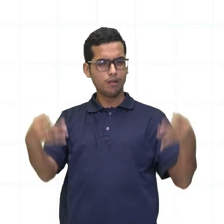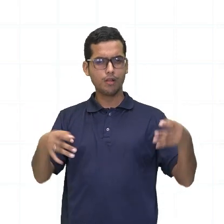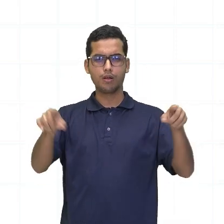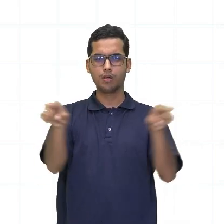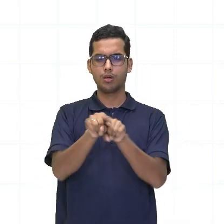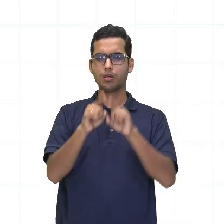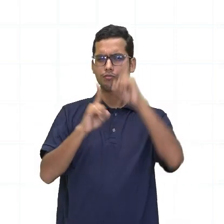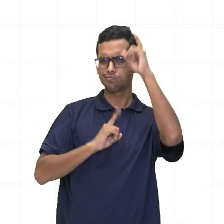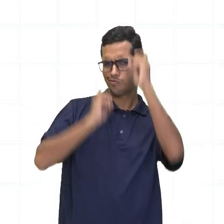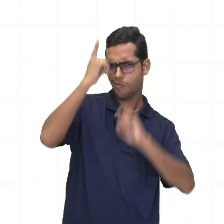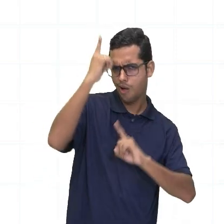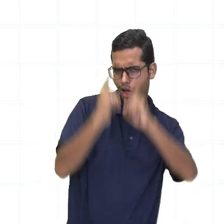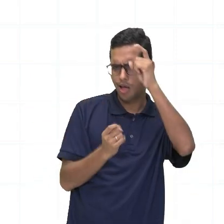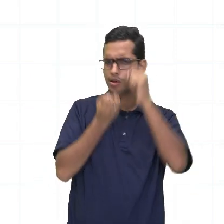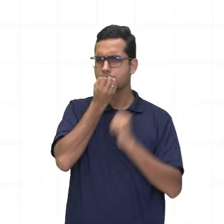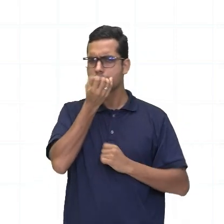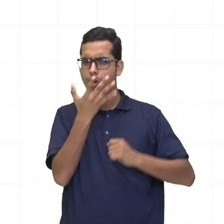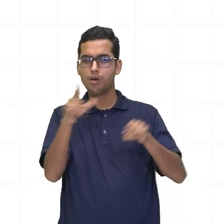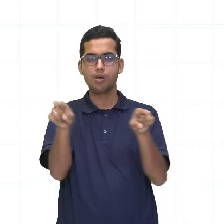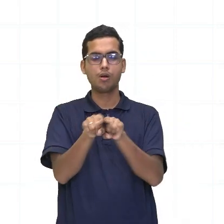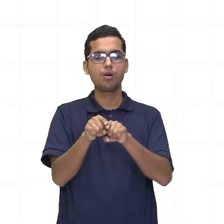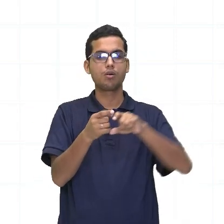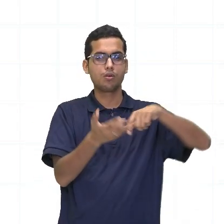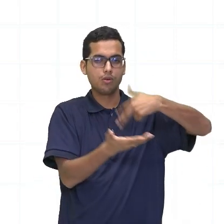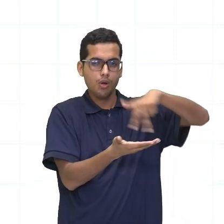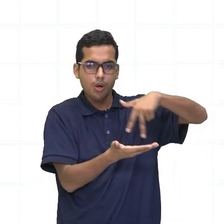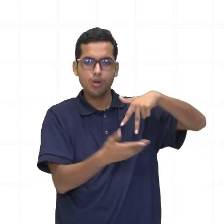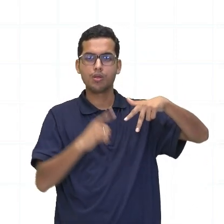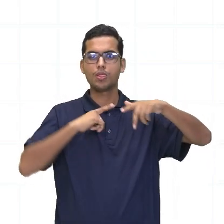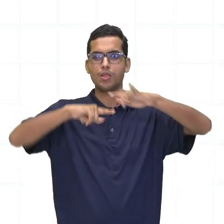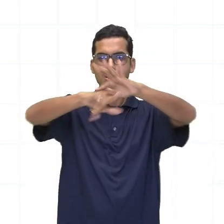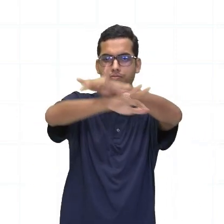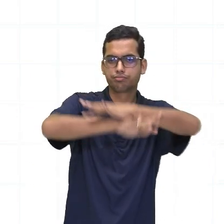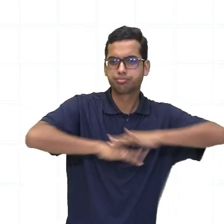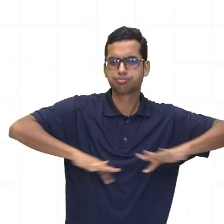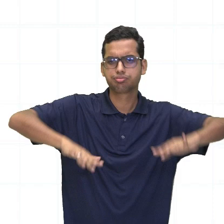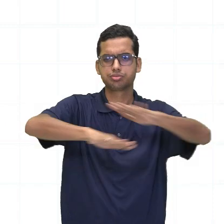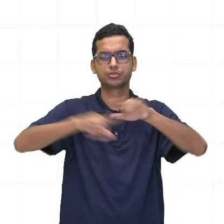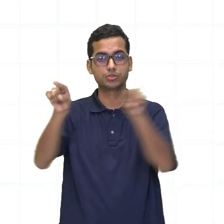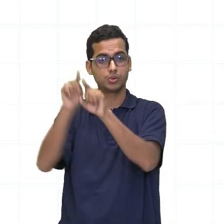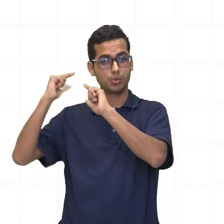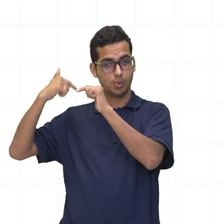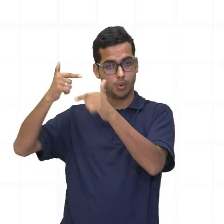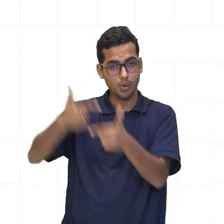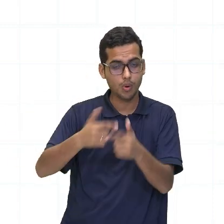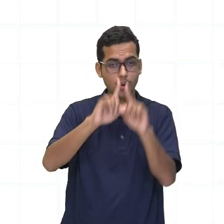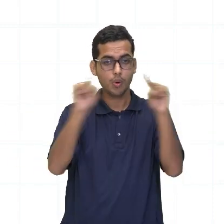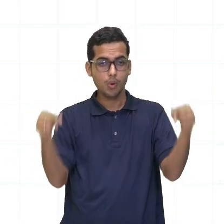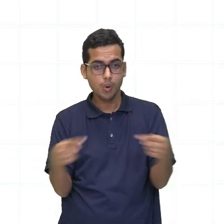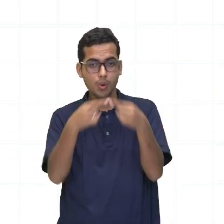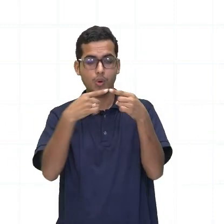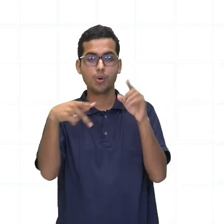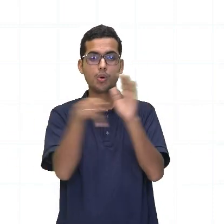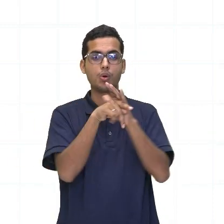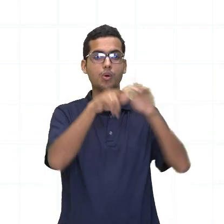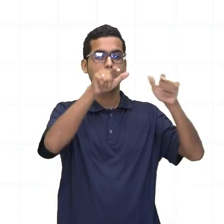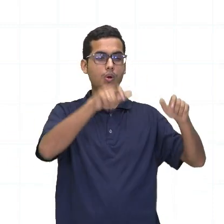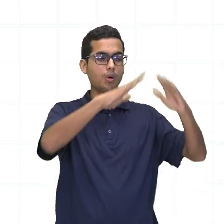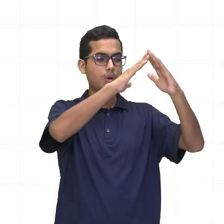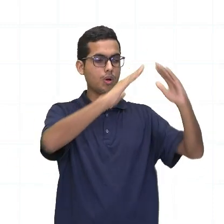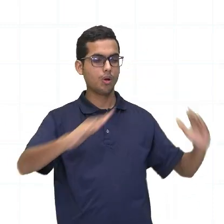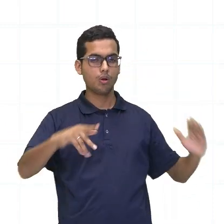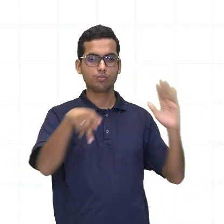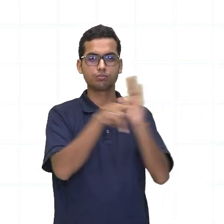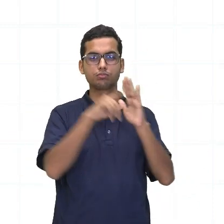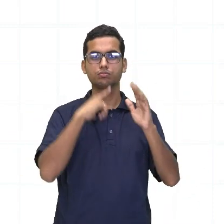uma forma de dança altamente ritualística, é tradicionalmente associada aos templos hindus. Então, eu